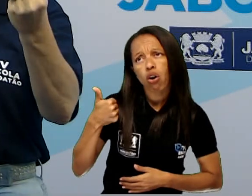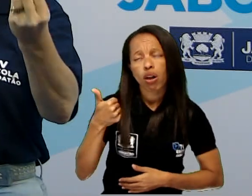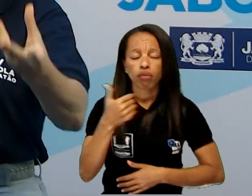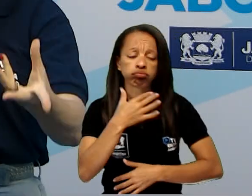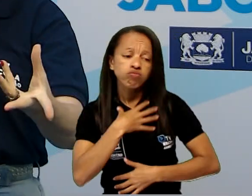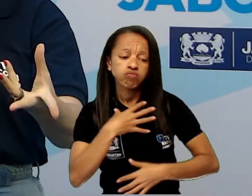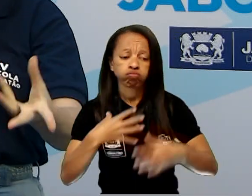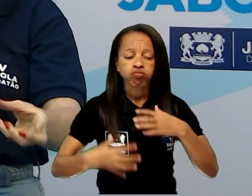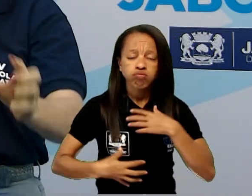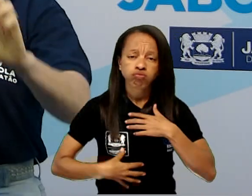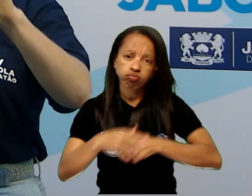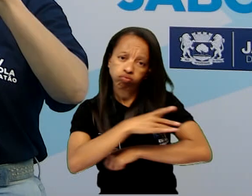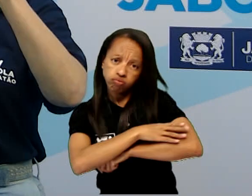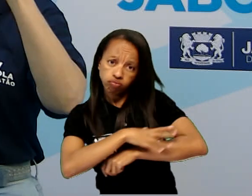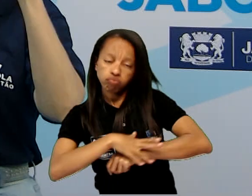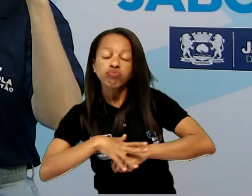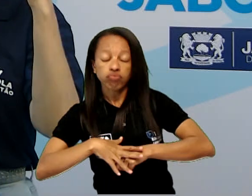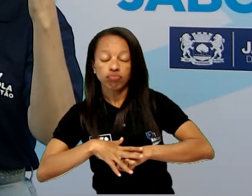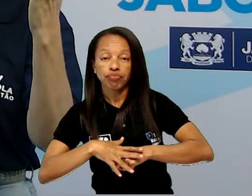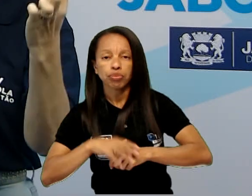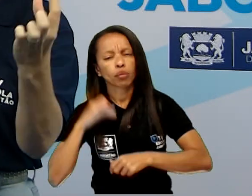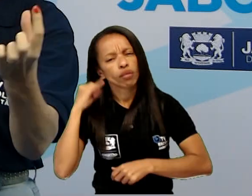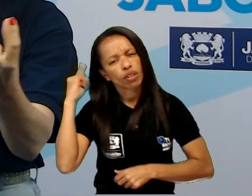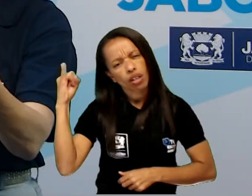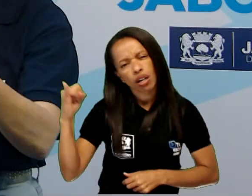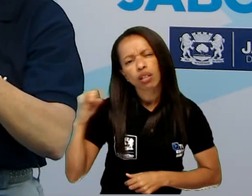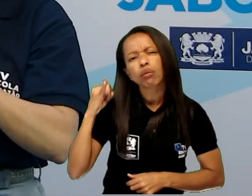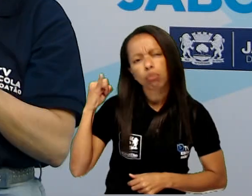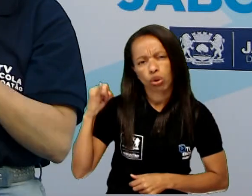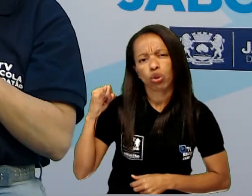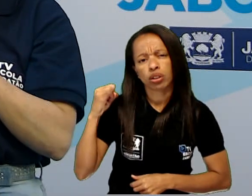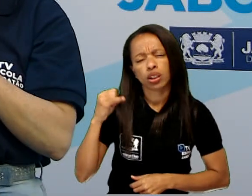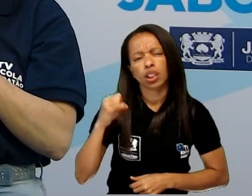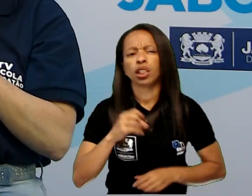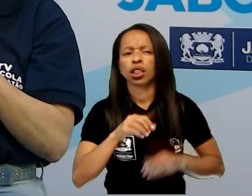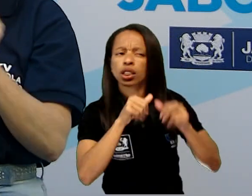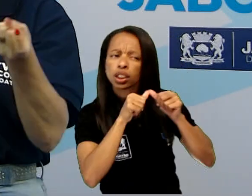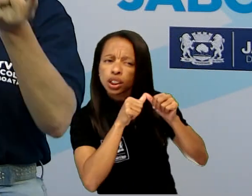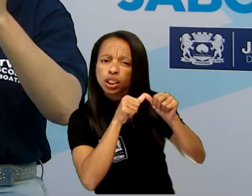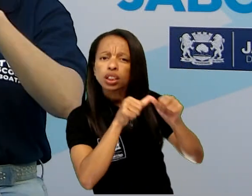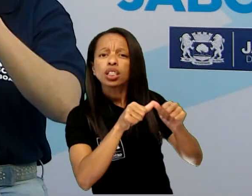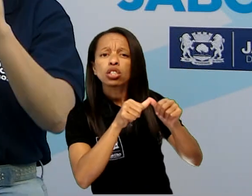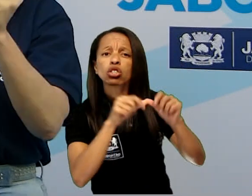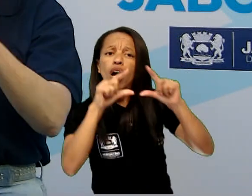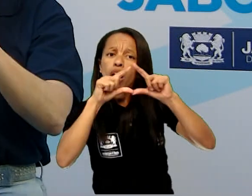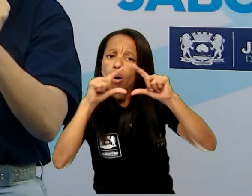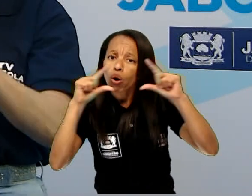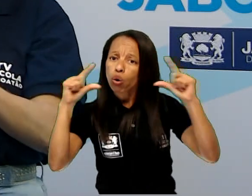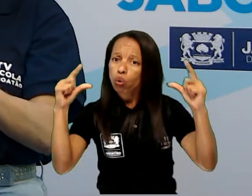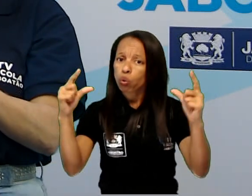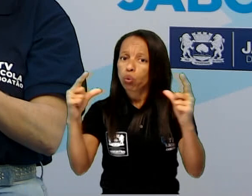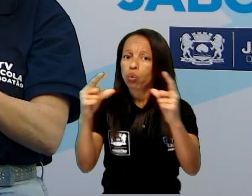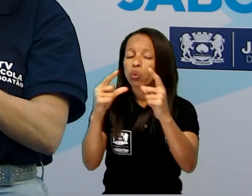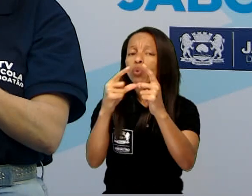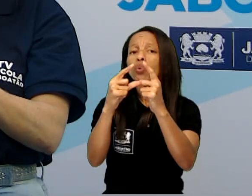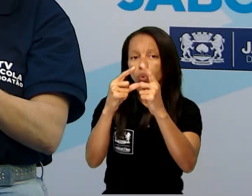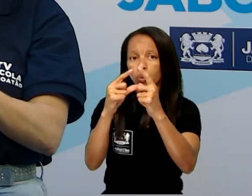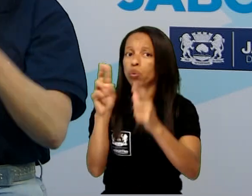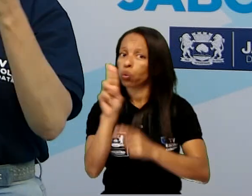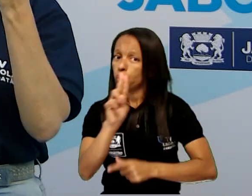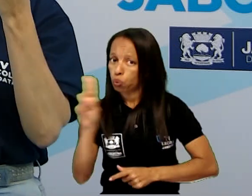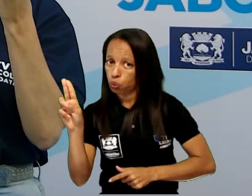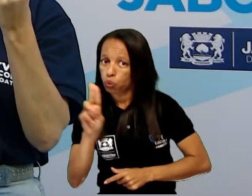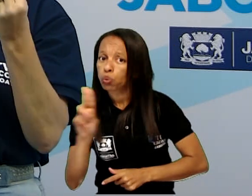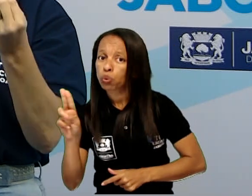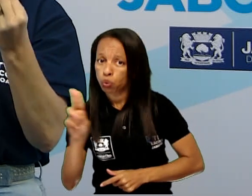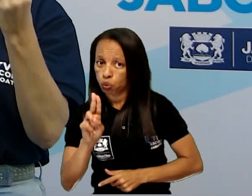possível intoxicação. Então, é importante manter os rótulos dos produtos. Os rótulos não devem ser retirados, tá?